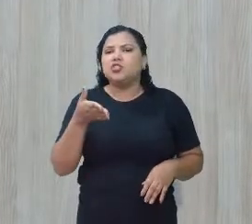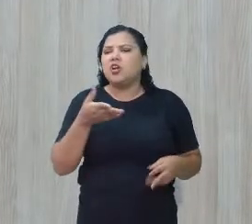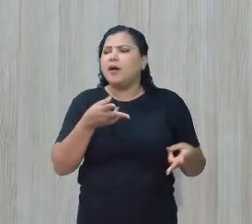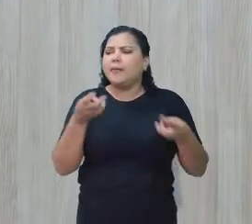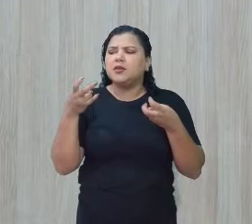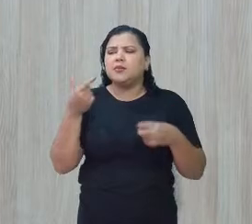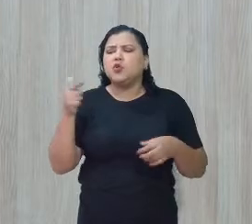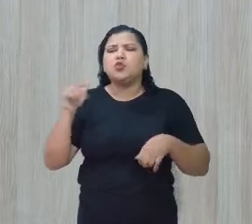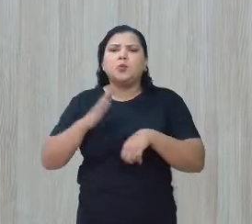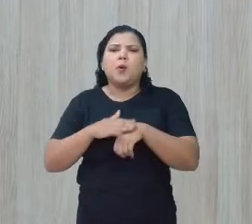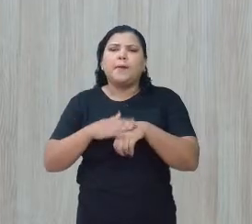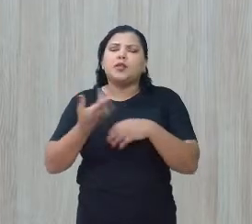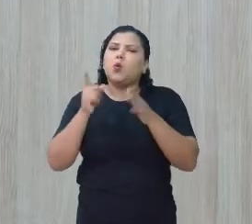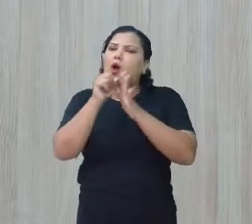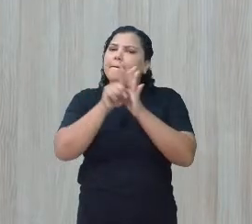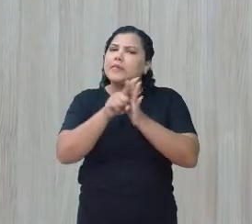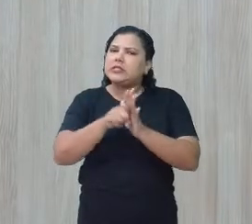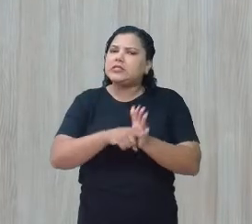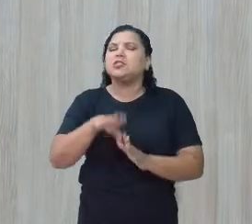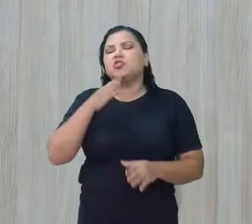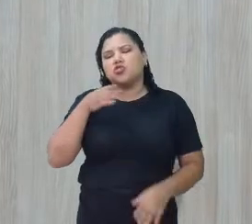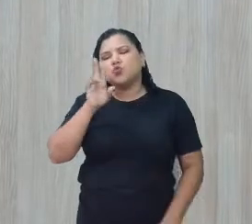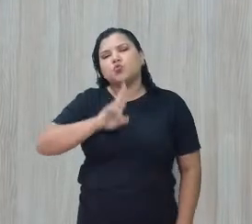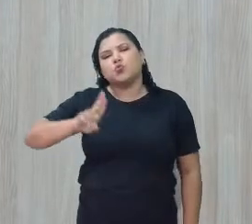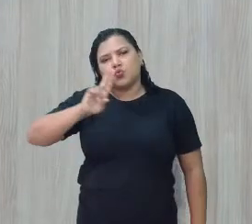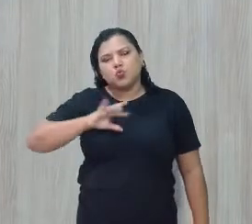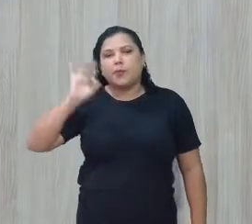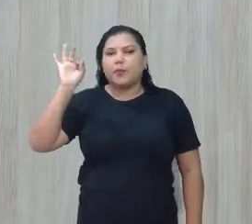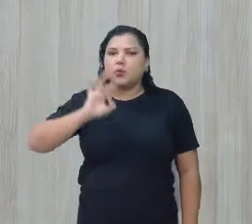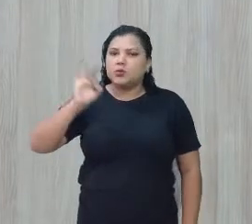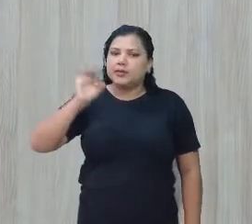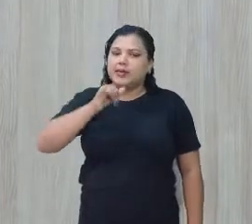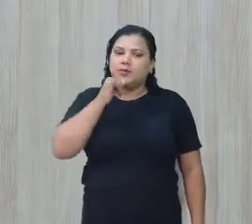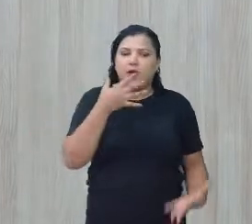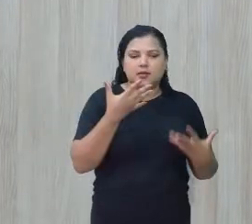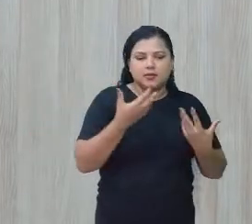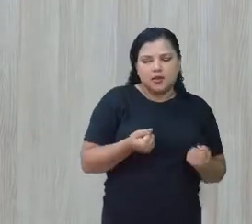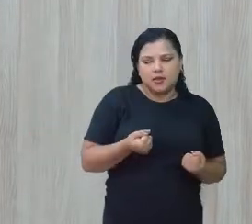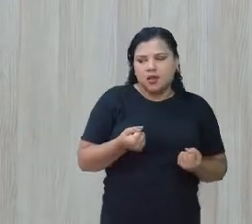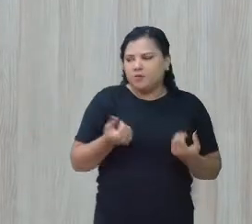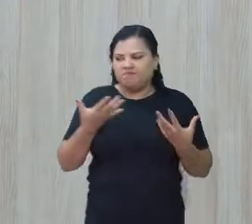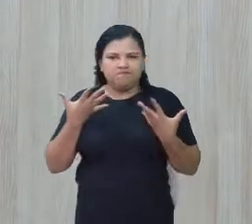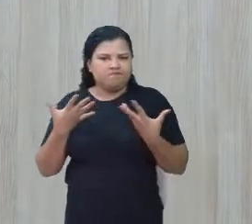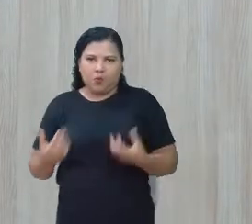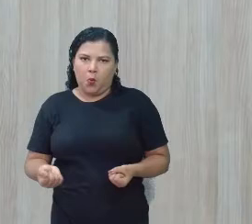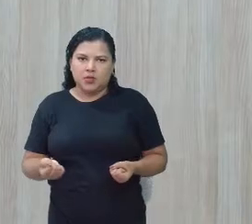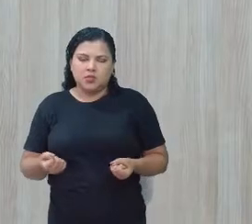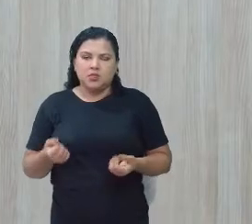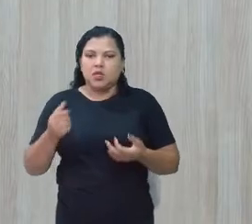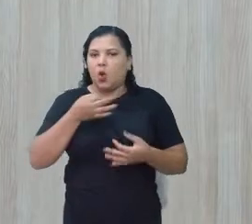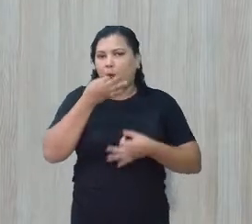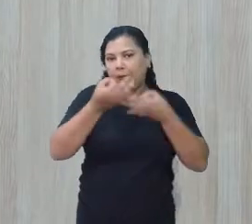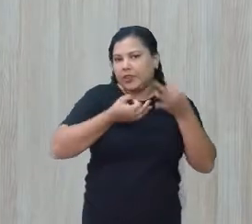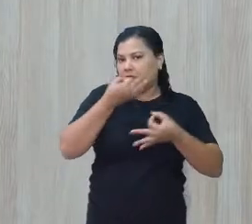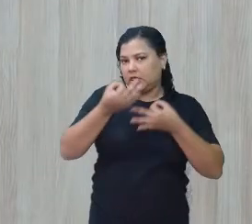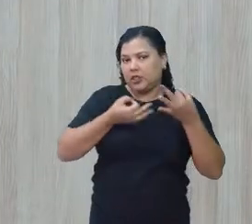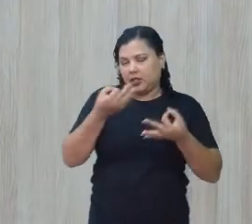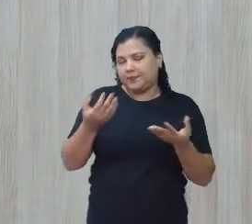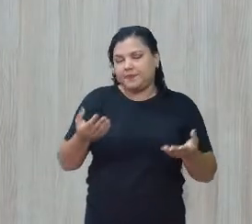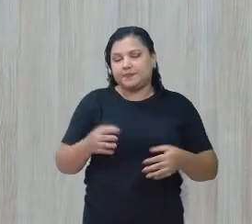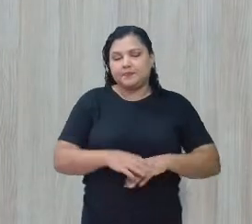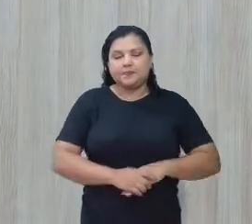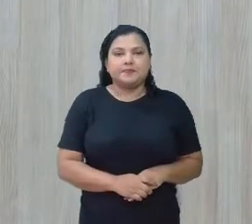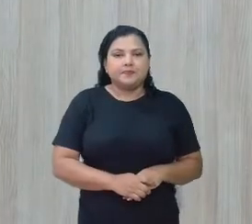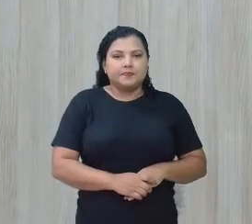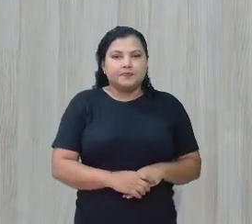envolvendo, por exemplo, uma pesquisa, né? Trabalhar com a aceitação ou a reprovação de alguma opinião em relação àquela pesquisa ali,